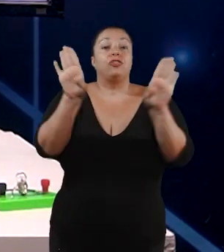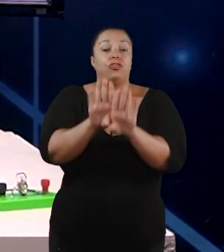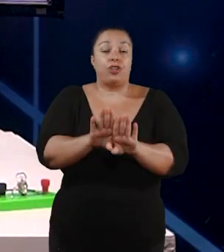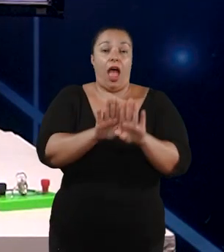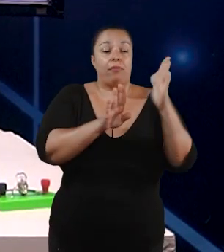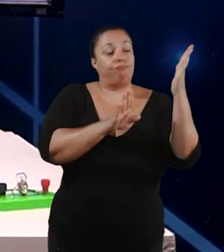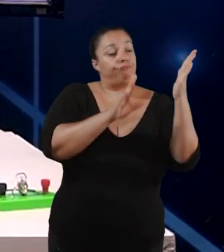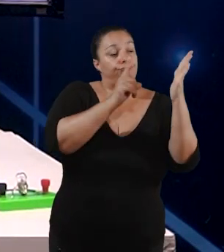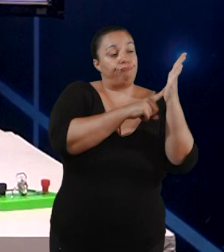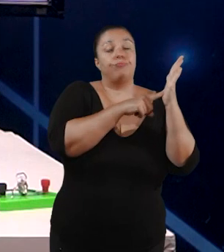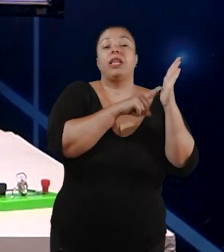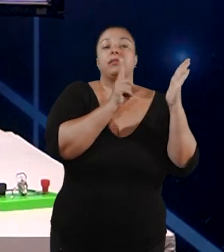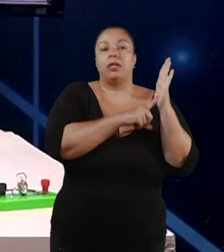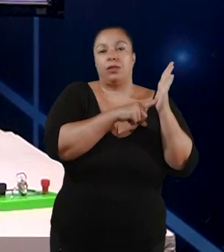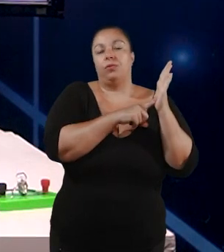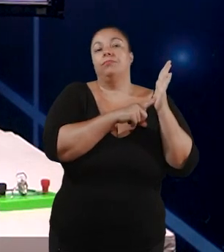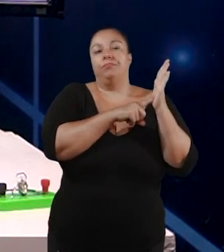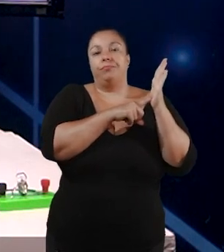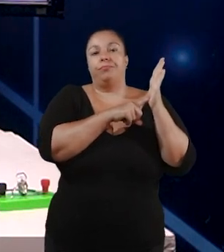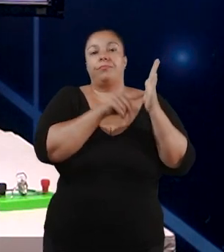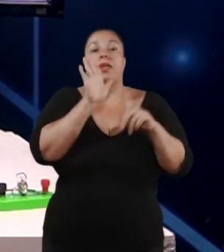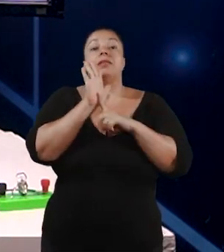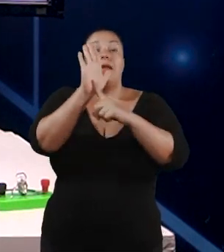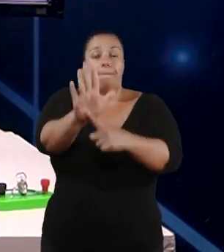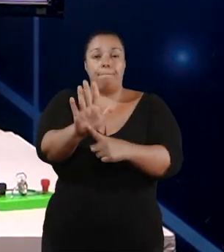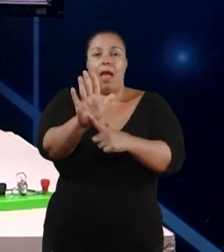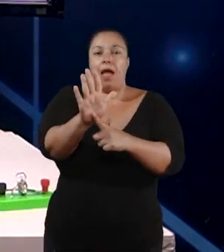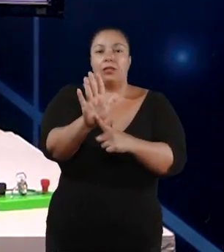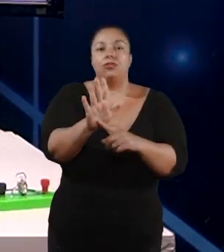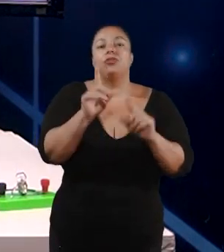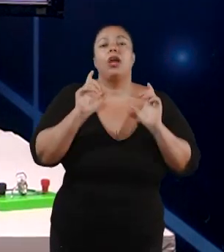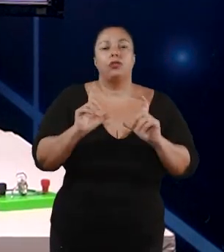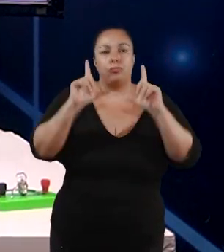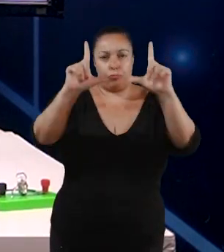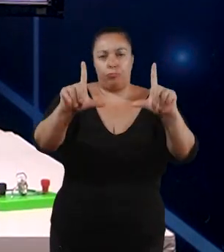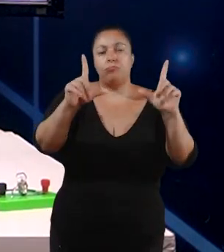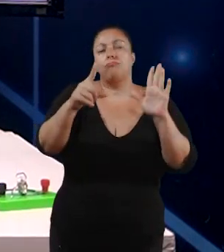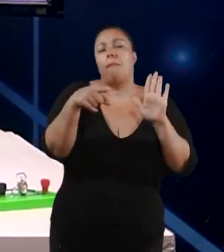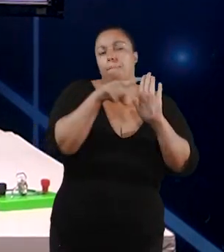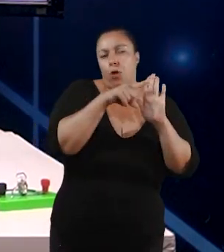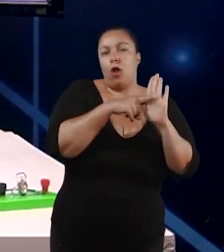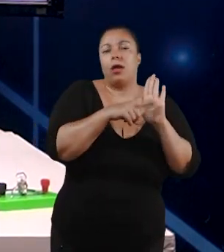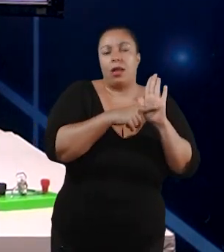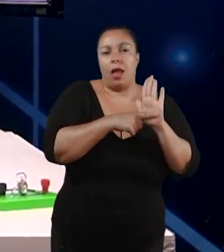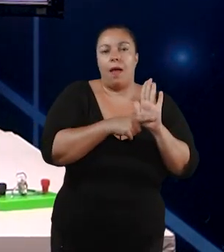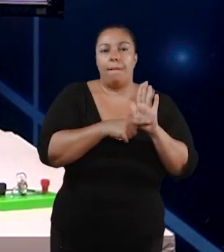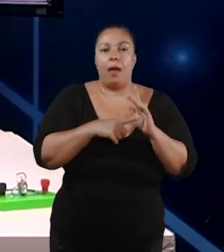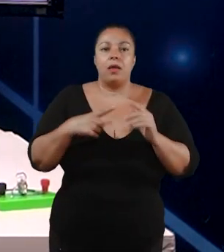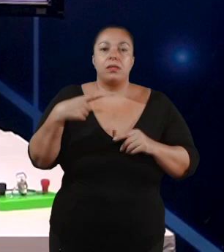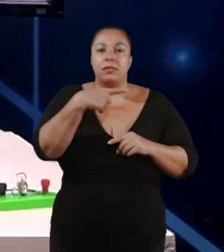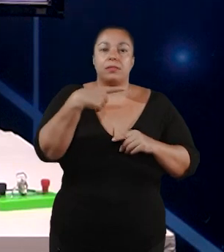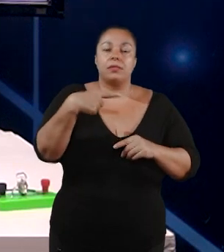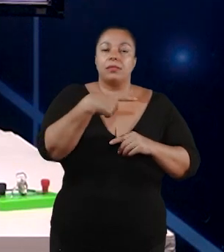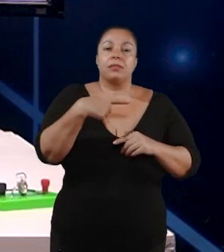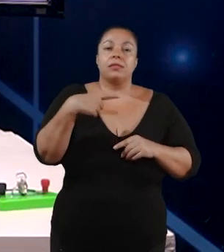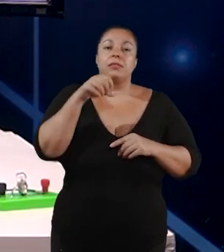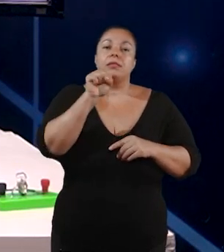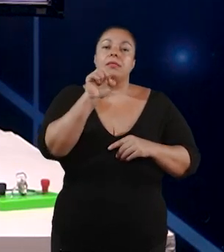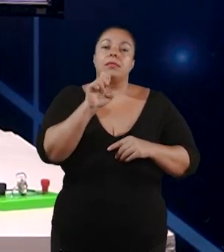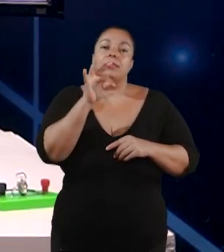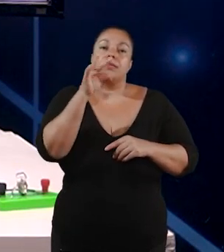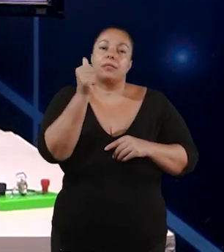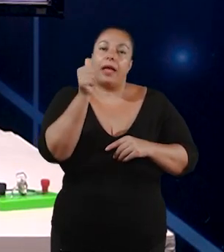Fechei a chave. Olha aqui para você ver. Essa imagem aqui, ó, já é do programa. Apareceu um monte de setinha, não foi? Essas setinhas representam